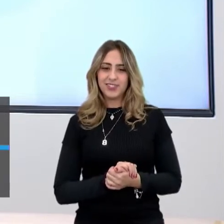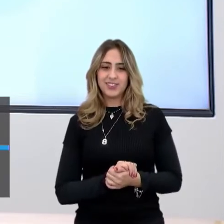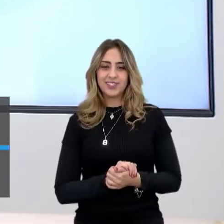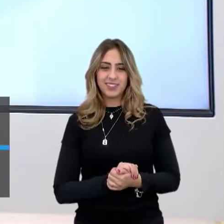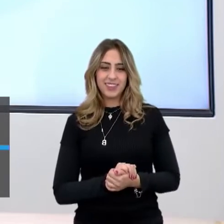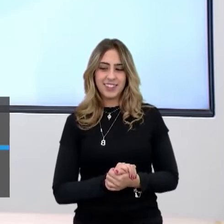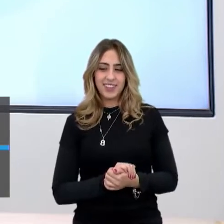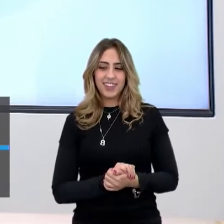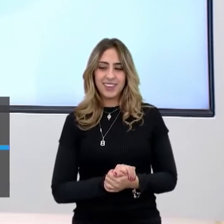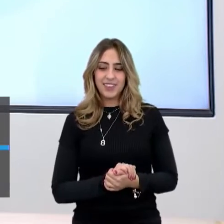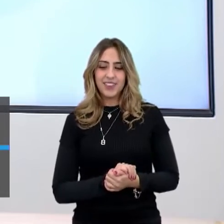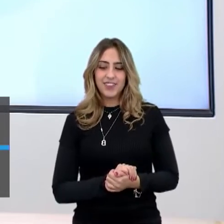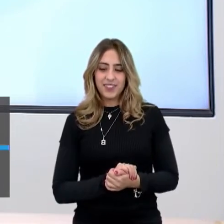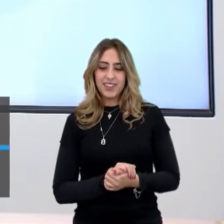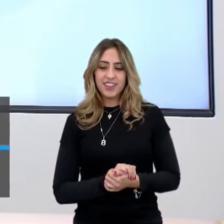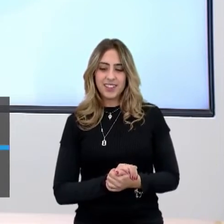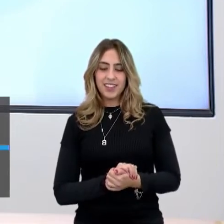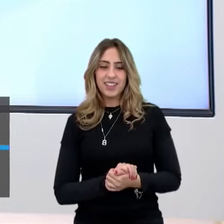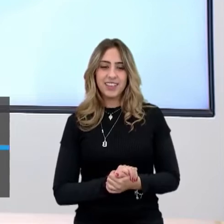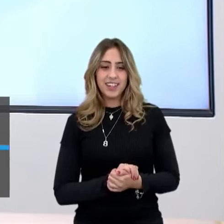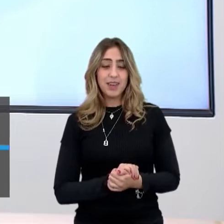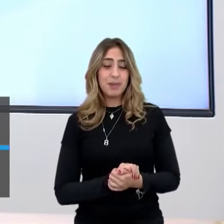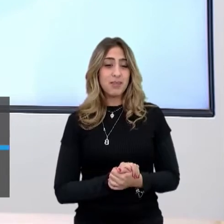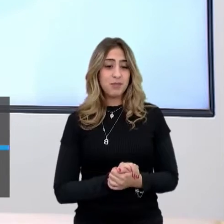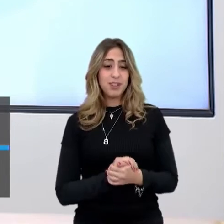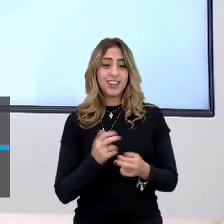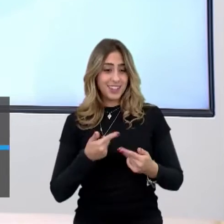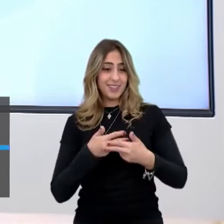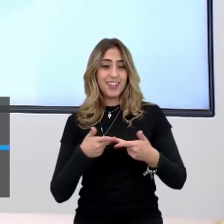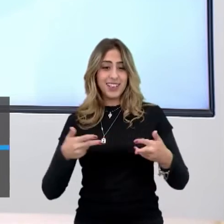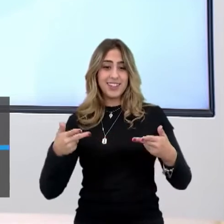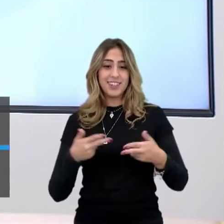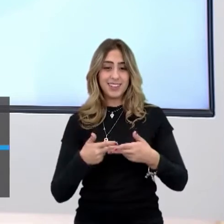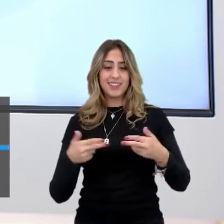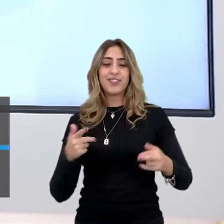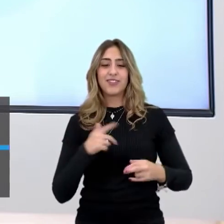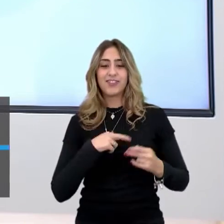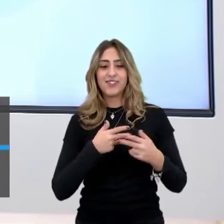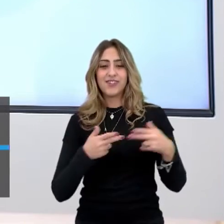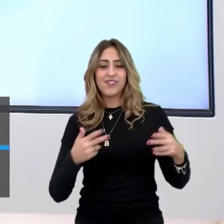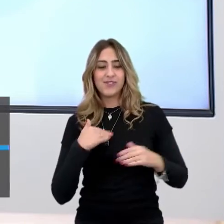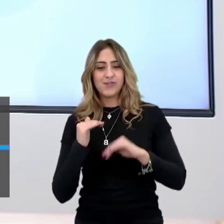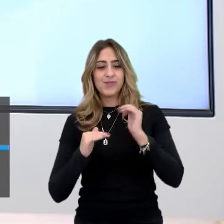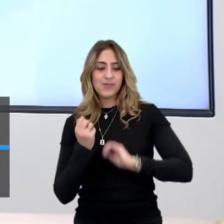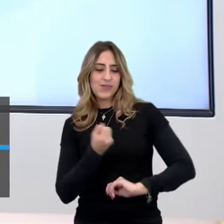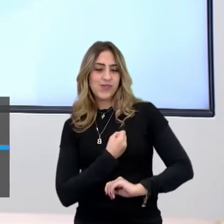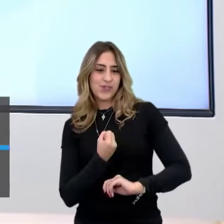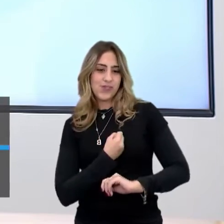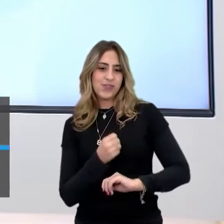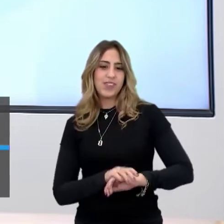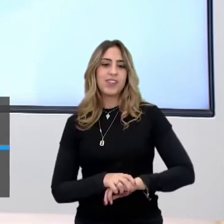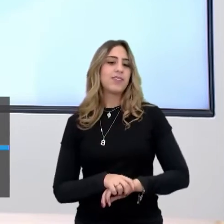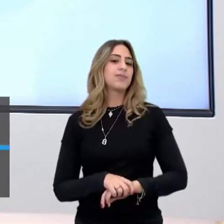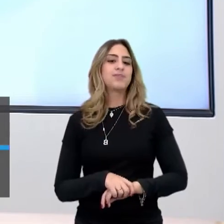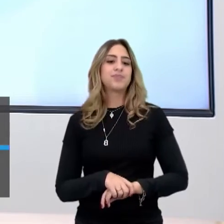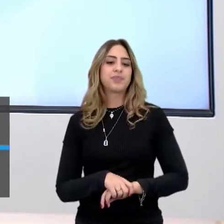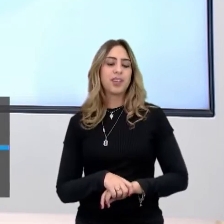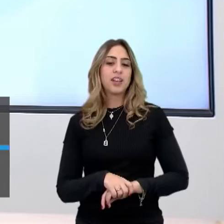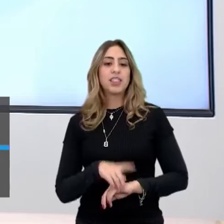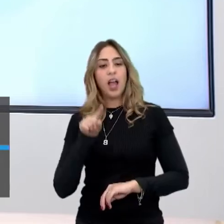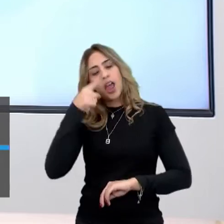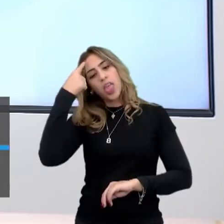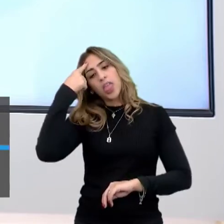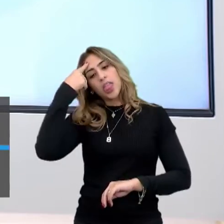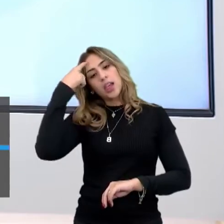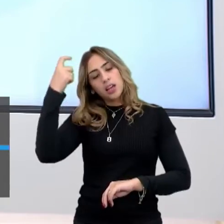matemática, a aritmética, a álgebra e a geometria, e elas caminham juntas, tá ok? Então, a ideia